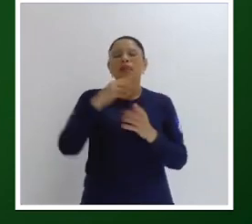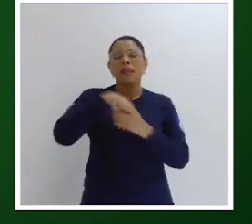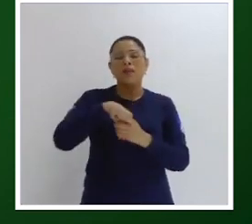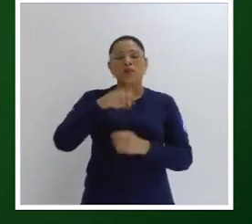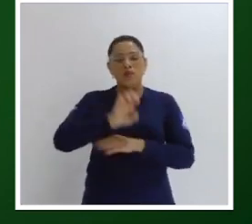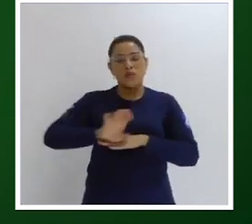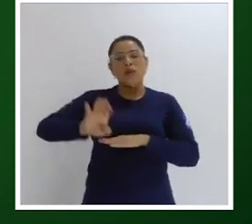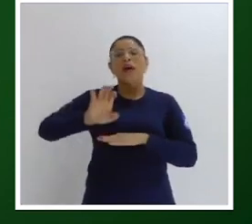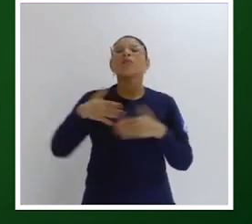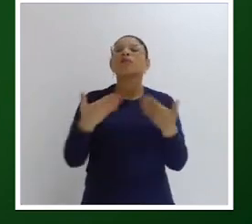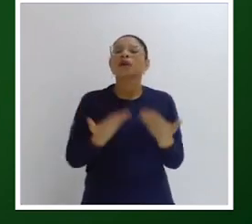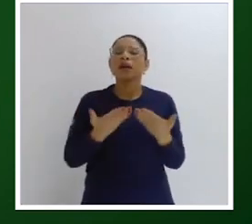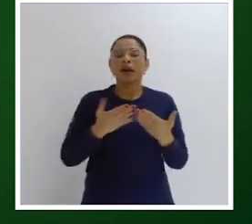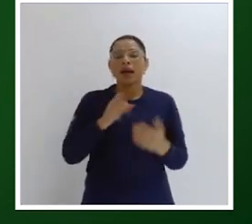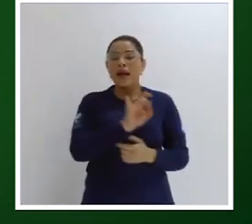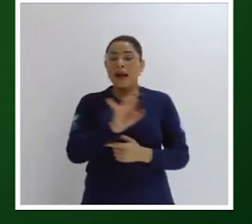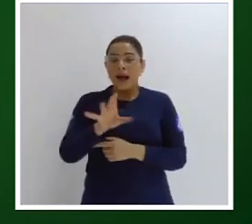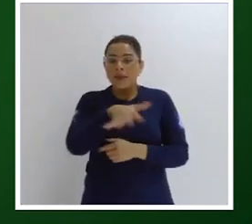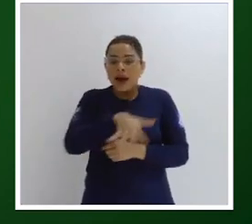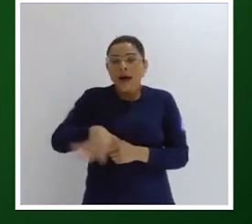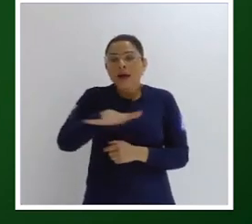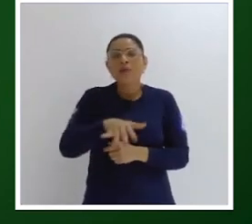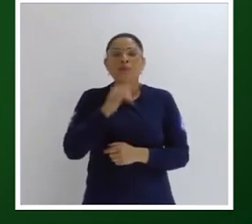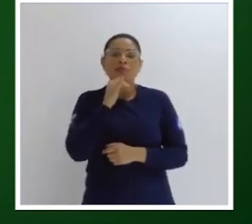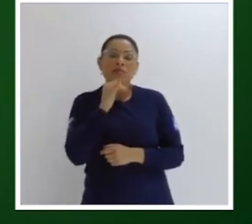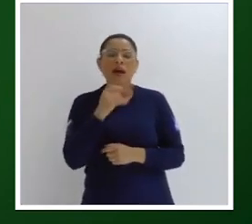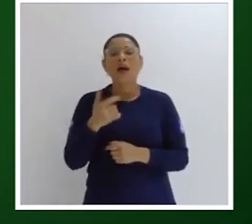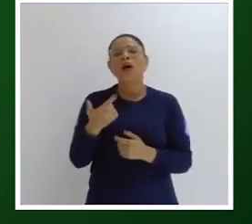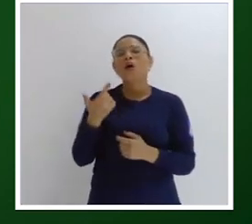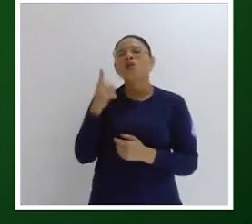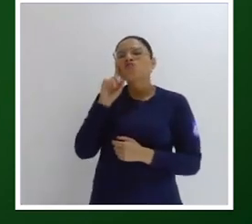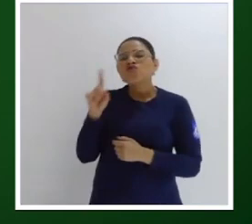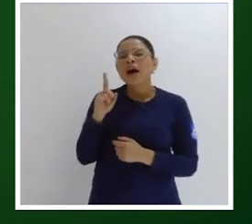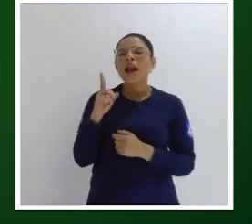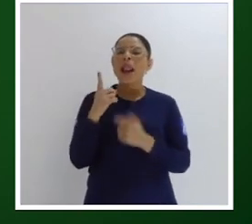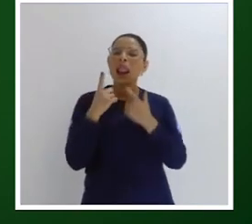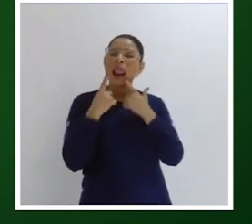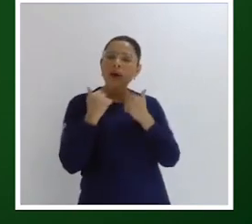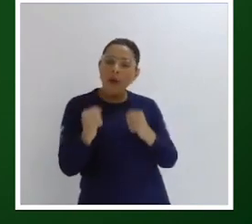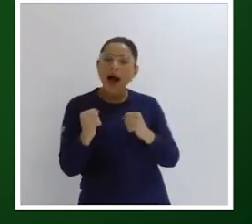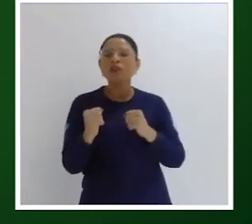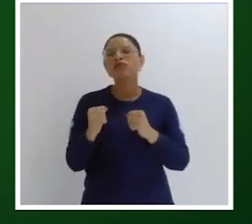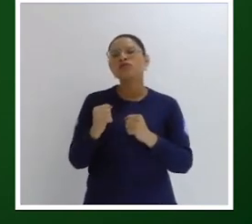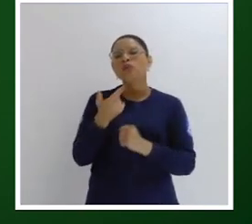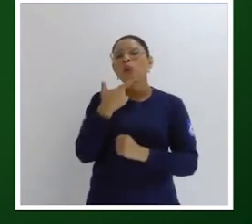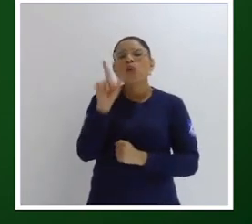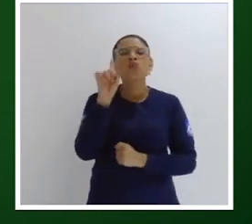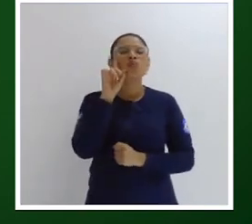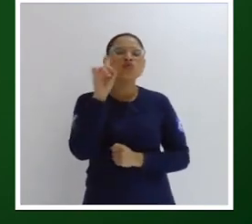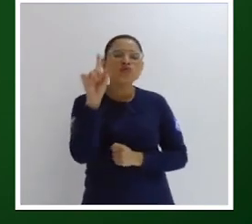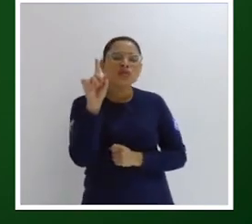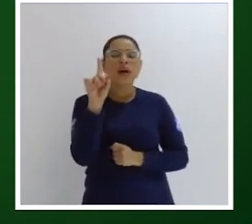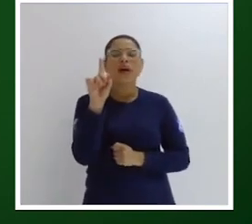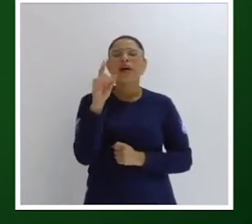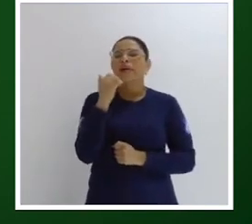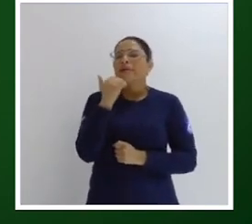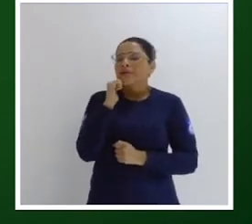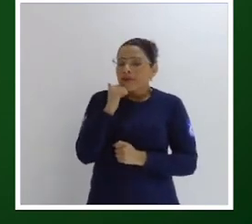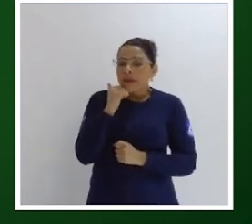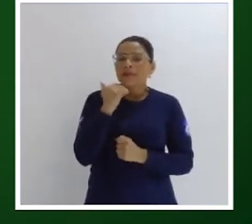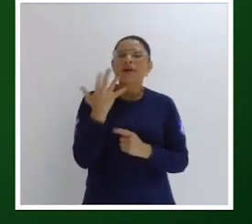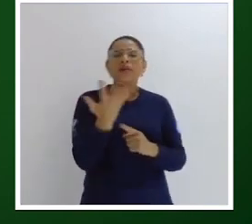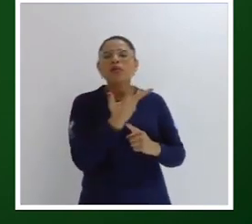estadual feito por área então nós tínhamos o dia da área da linguagem o dia da área de ciências da